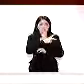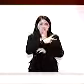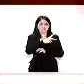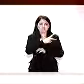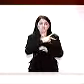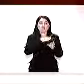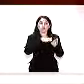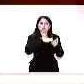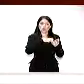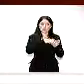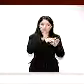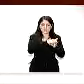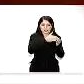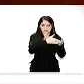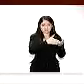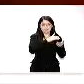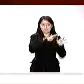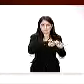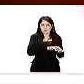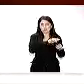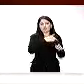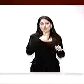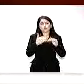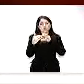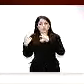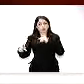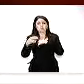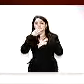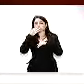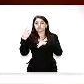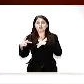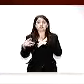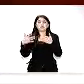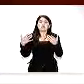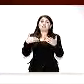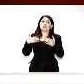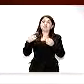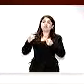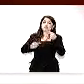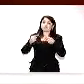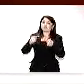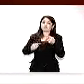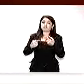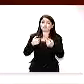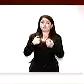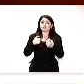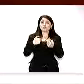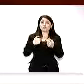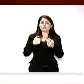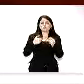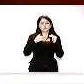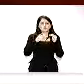relator está de acordo com a conversão em diligência embora ainda em discussão eu eu Concorde com o conselheiro